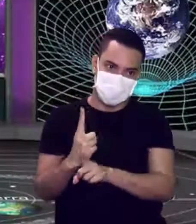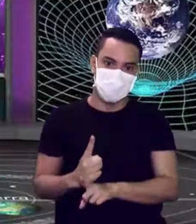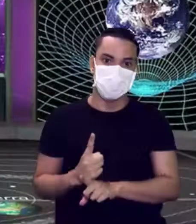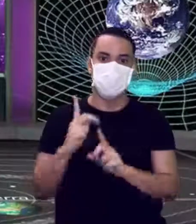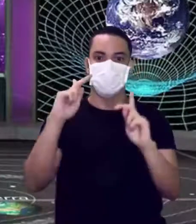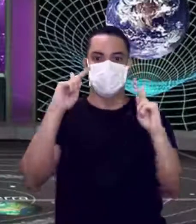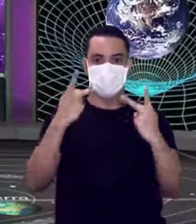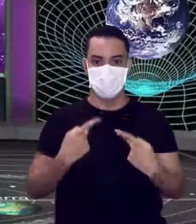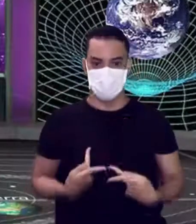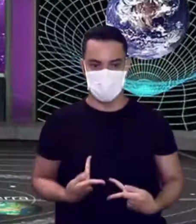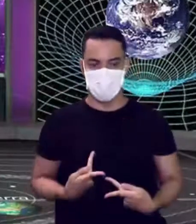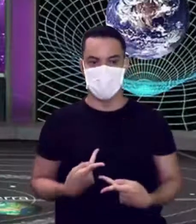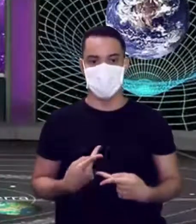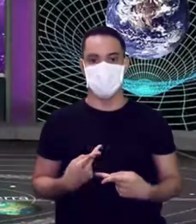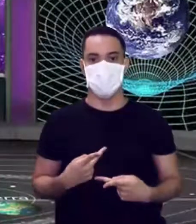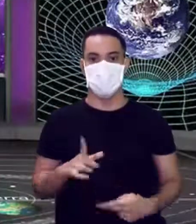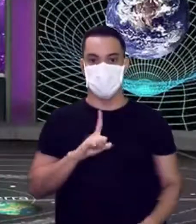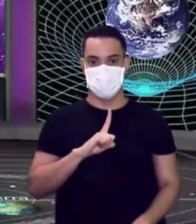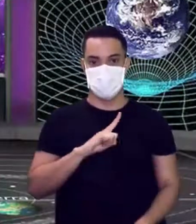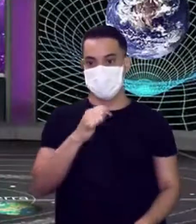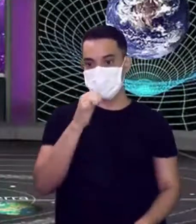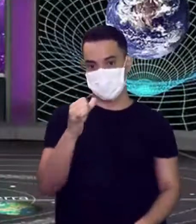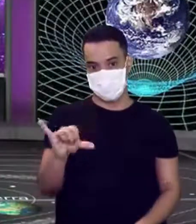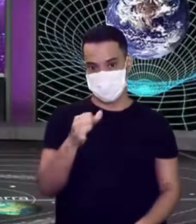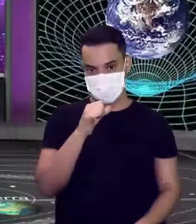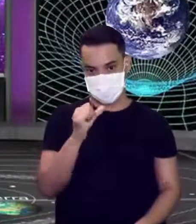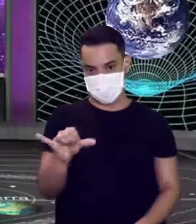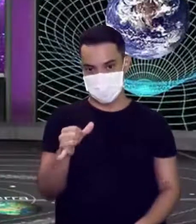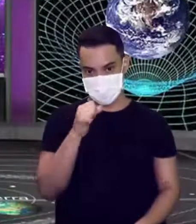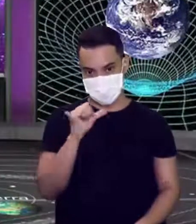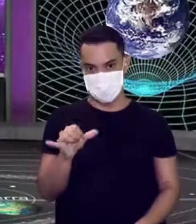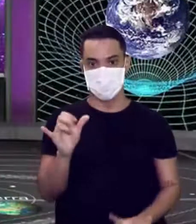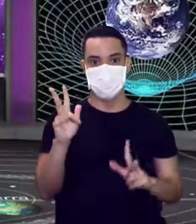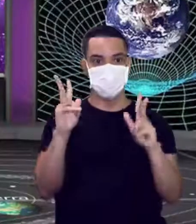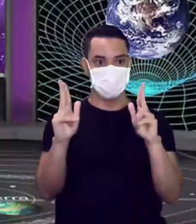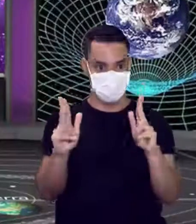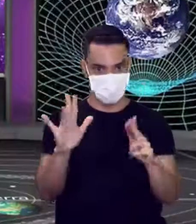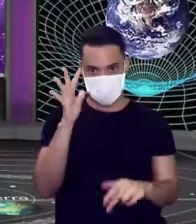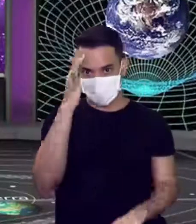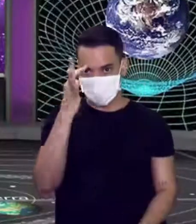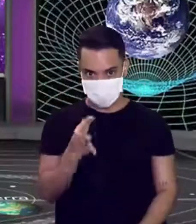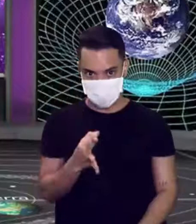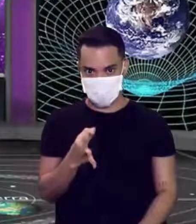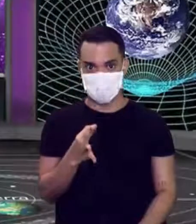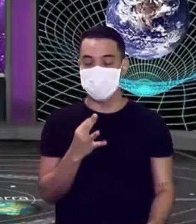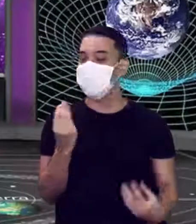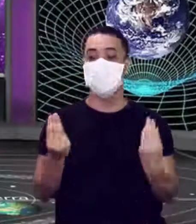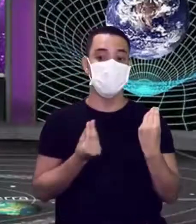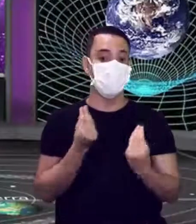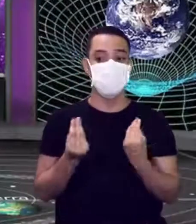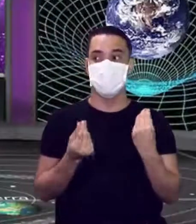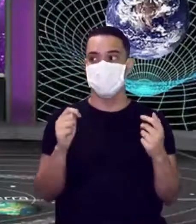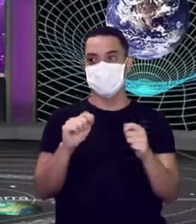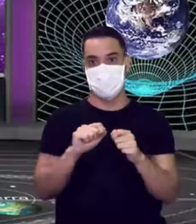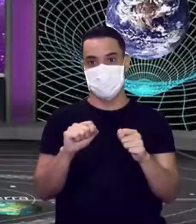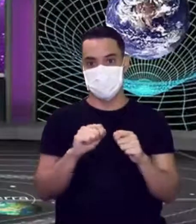ele vai estar eletricamente eletrizado. Entendido isso? E como é que a gente faz isso?